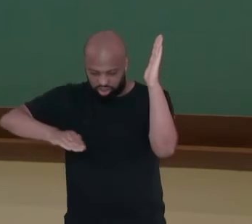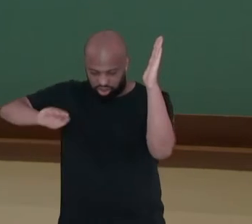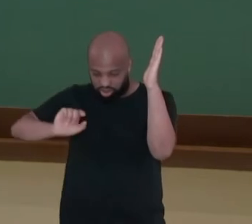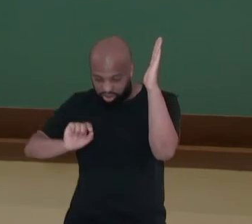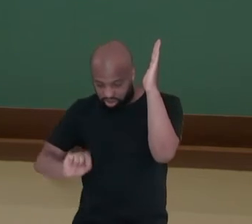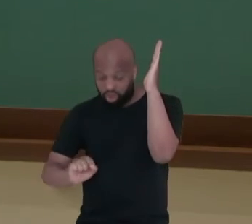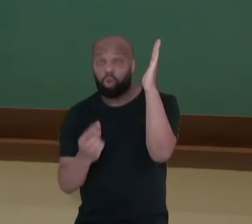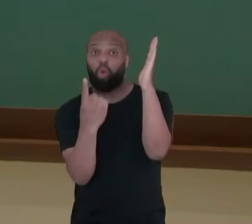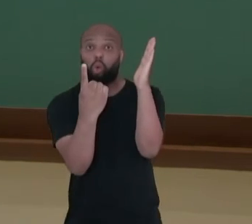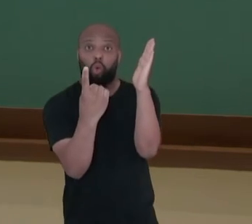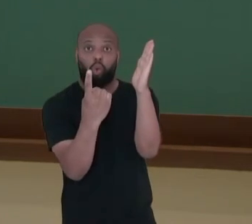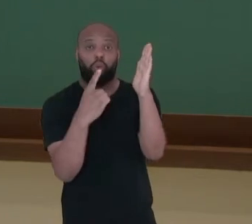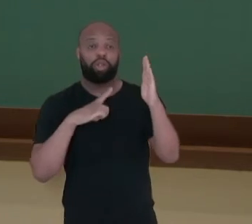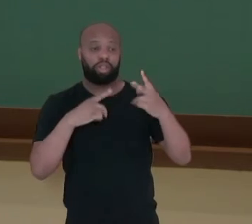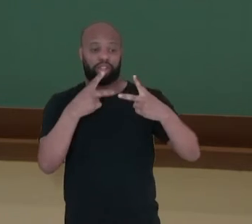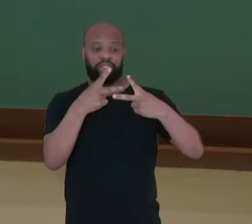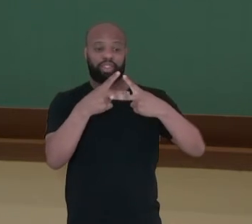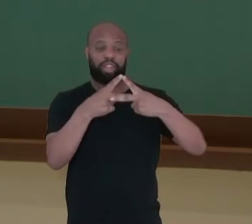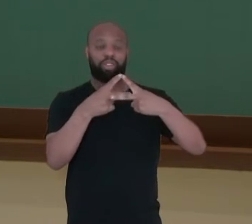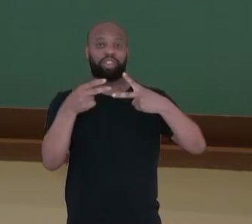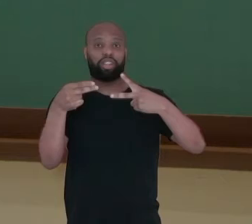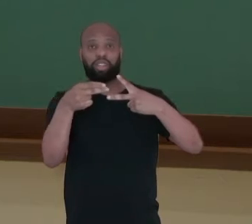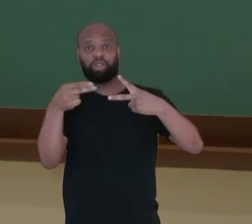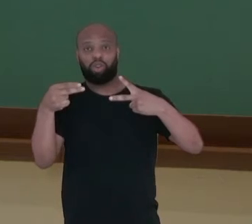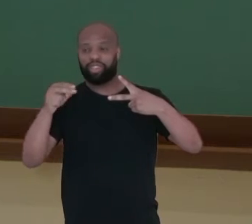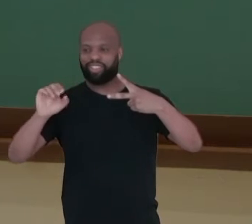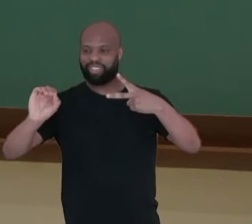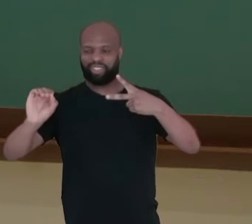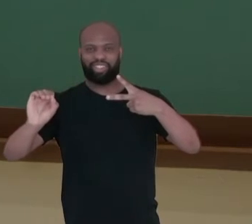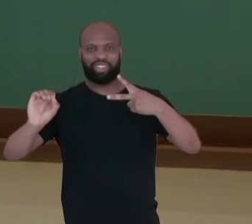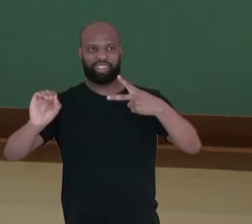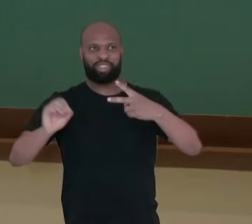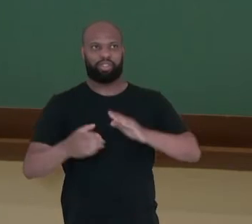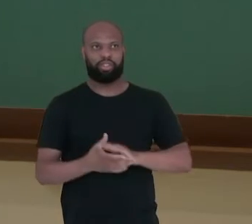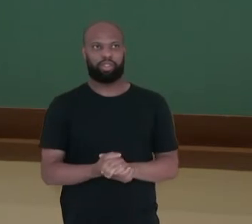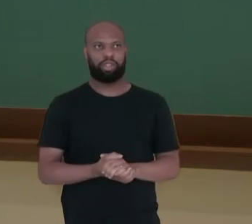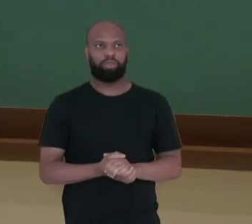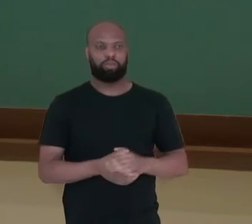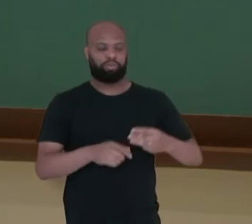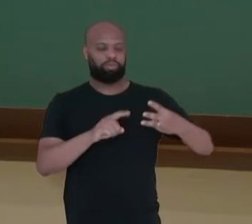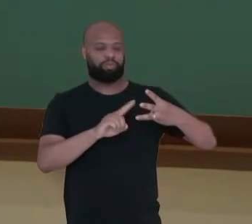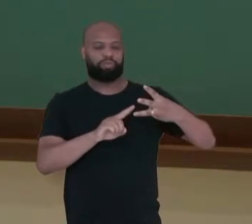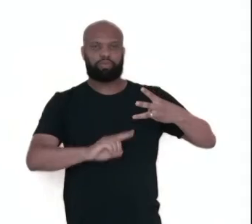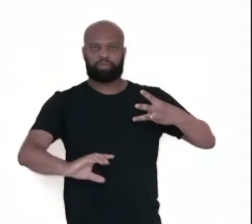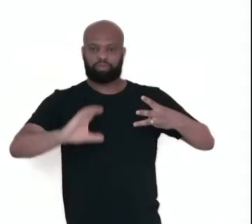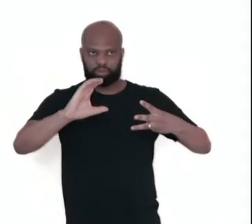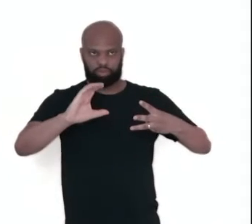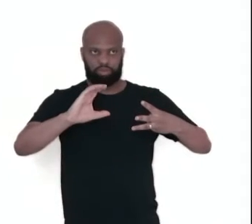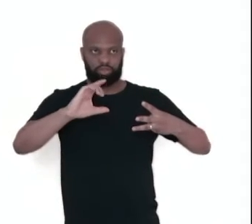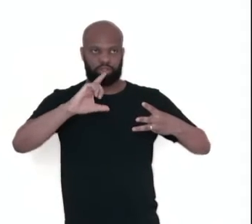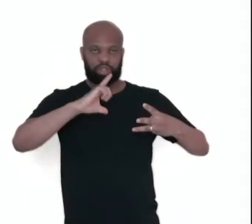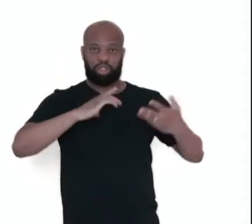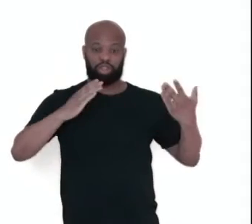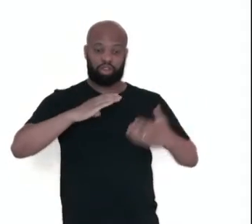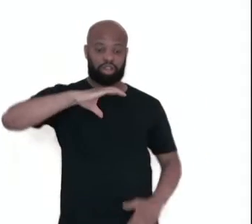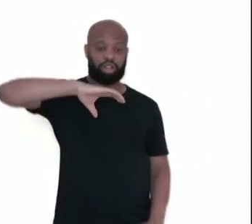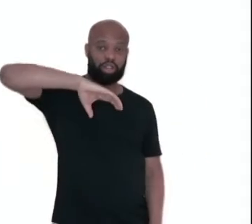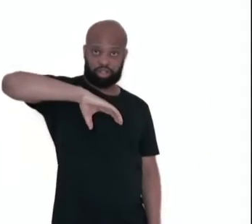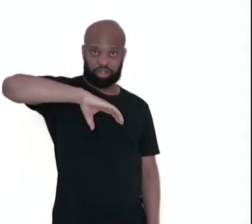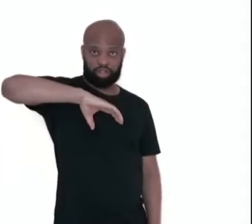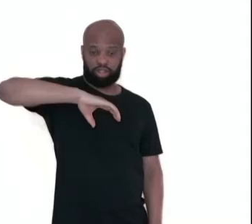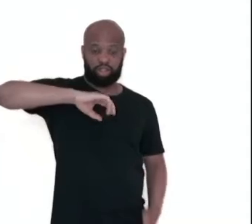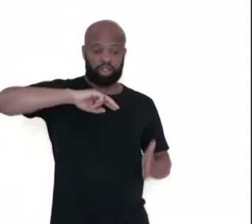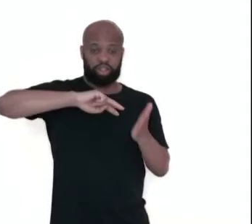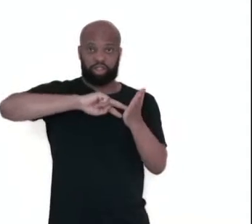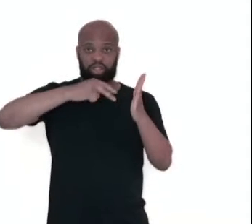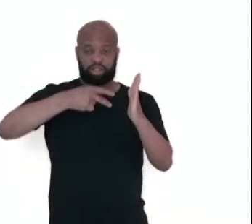raiz real. O delta é igual a zero. Letra C. Voltada para baixo. Então, o A